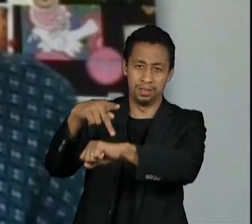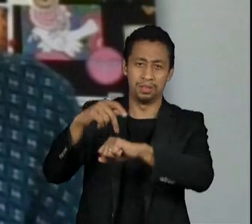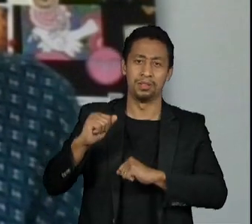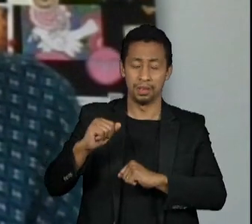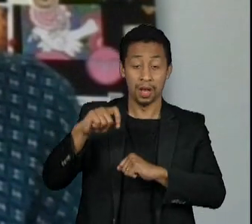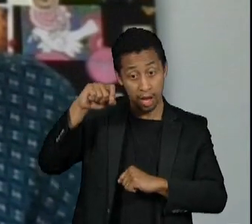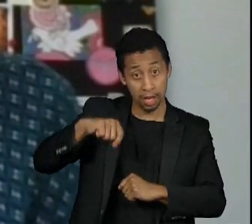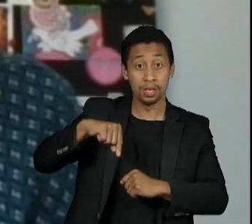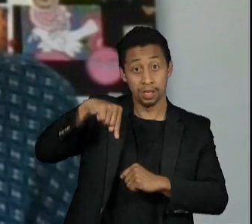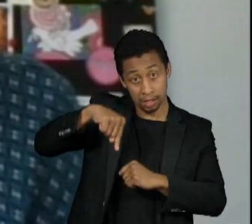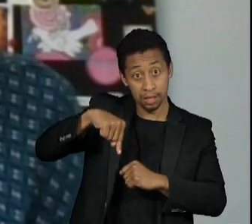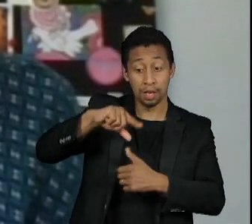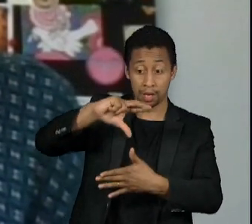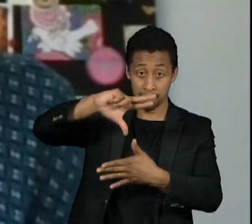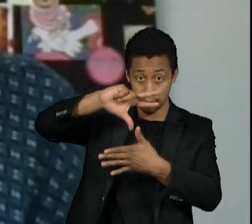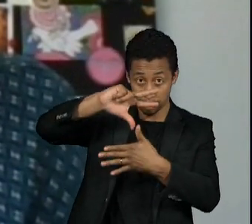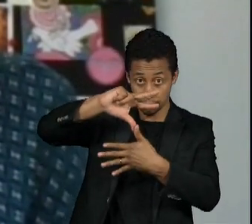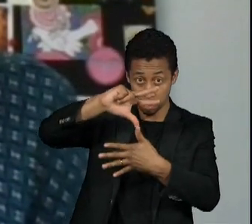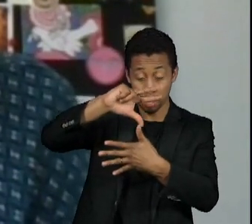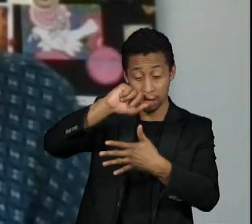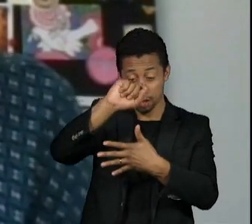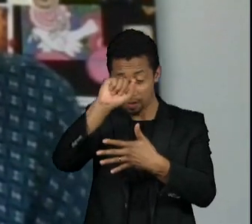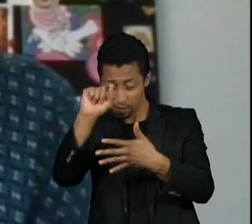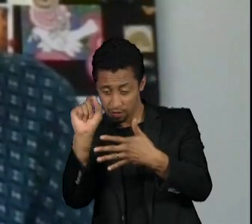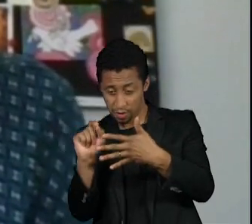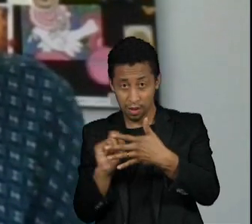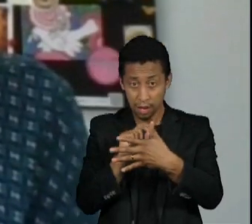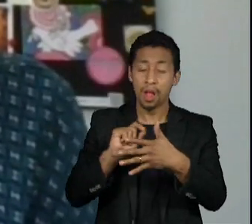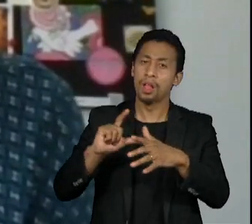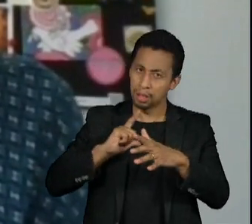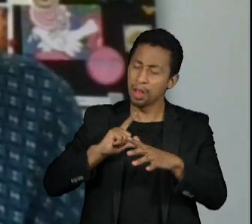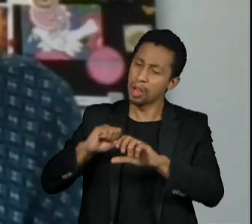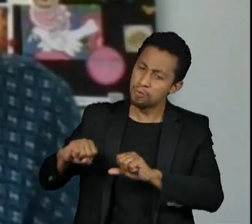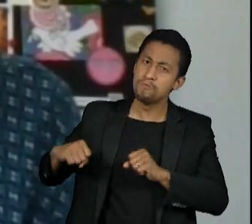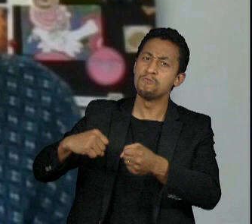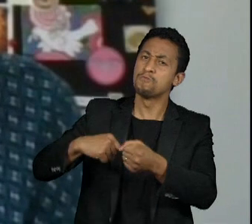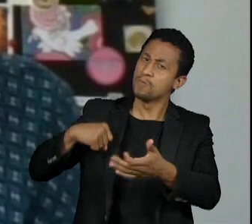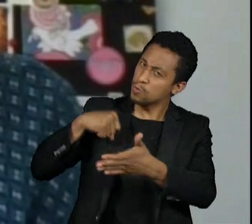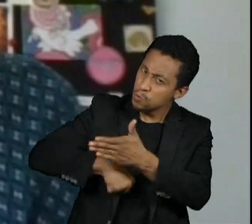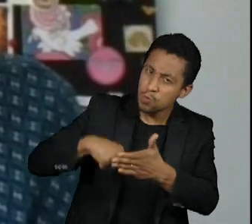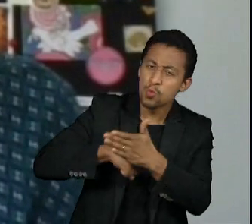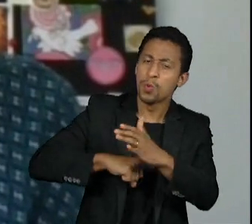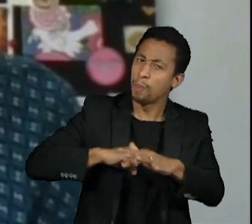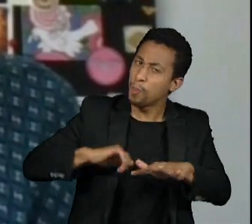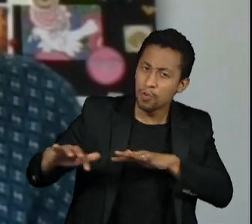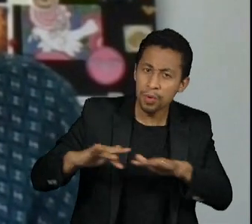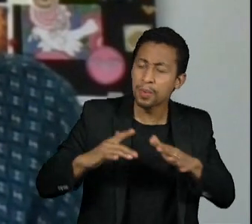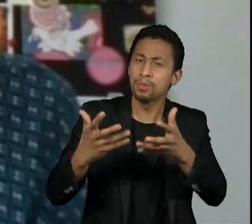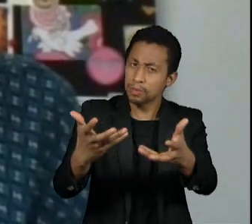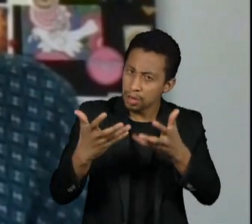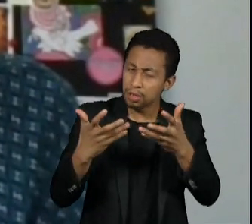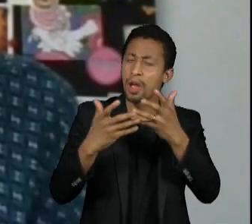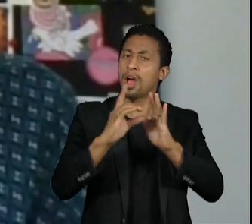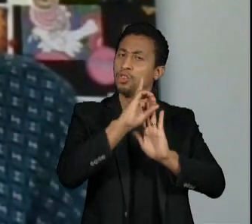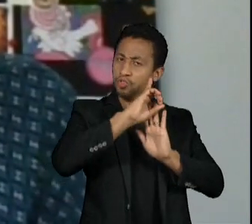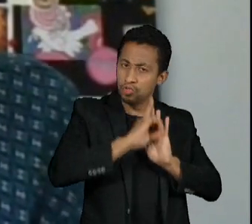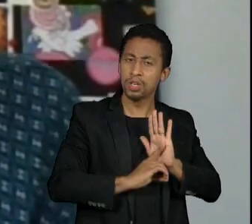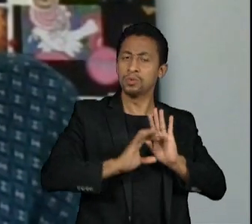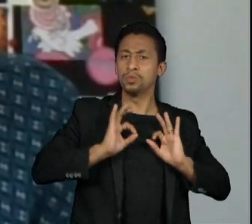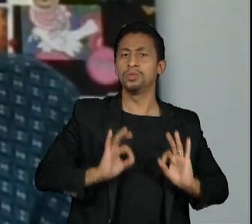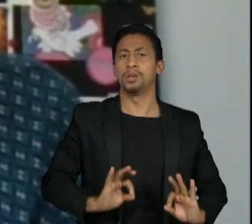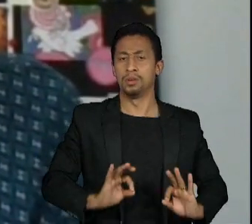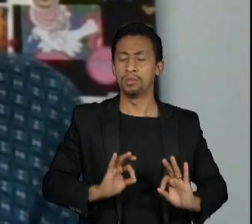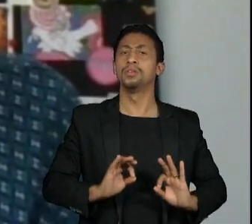gente tem até um histórico muito interessante de luta, de movimento das mulheres por seus direitos, né? Uma sociedade civil muito organizada